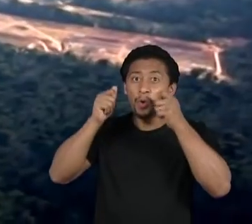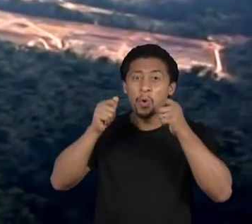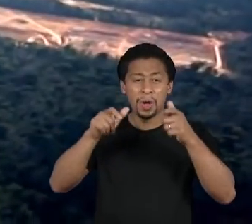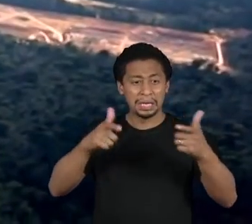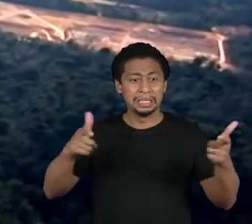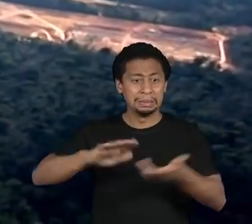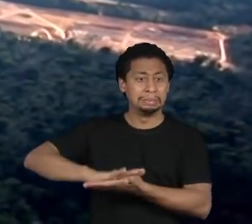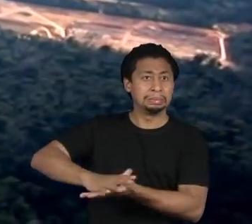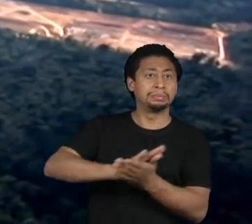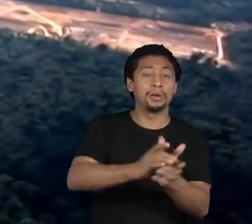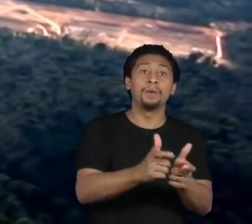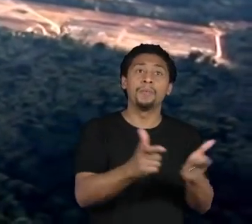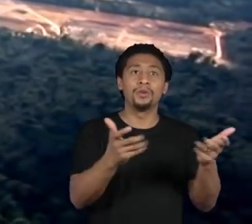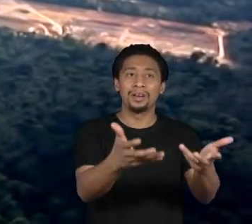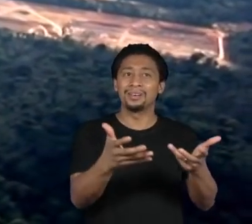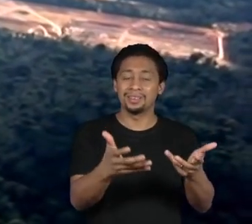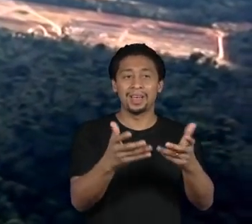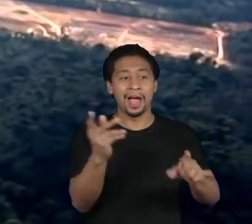ouro.